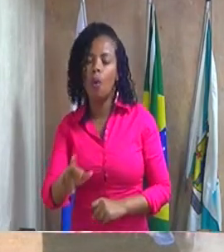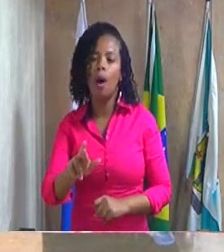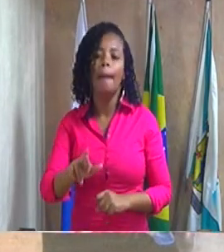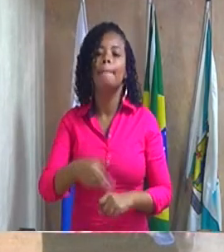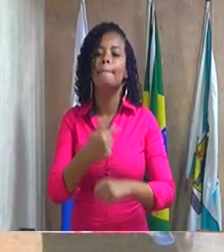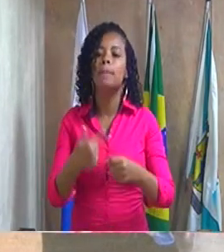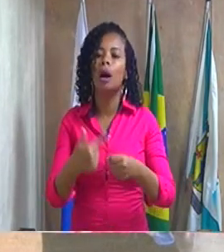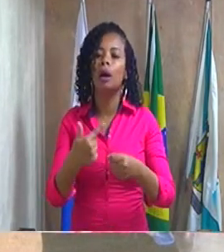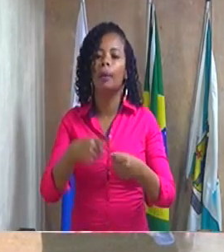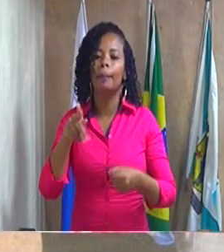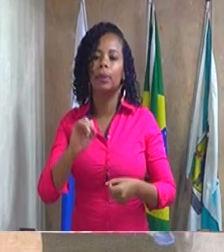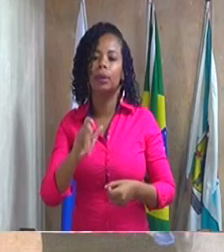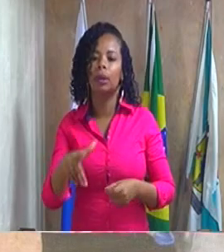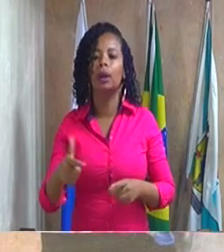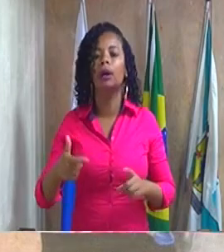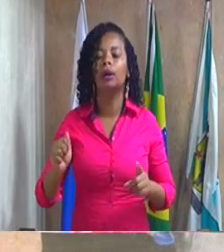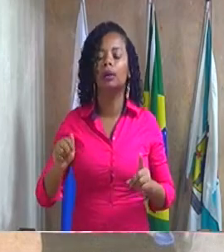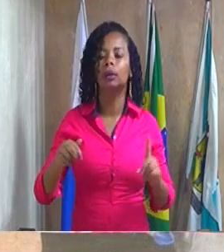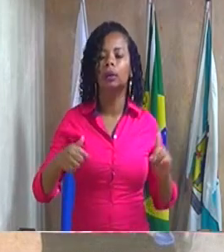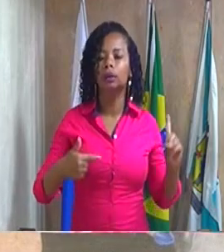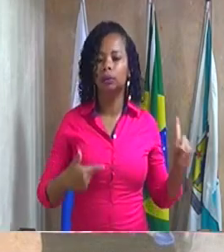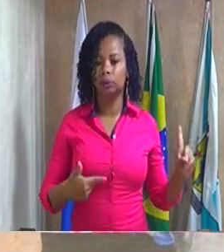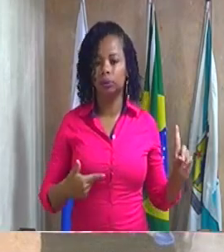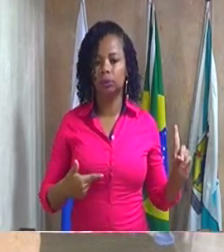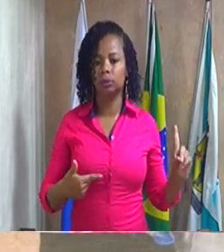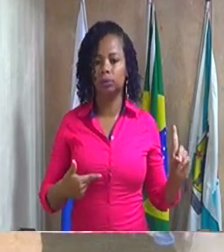Pilar, segundo distrito deste município.